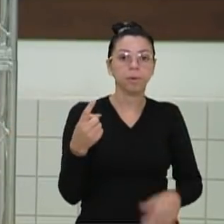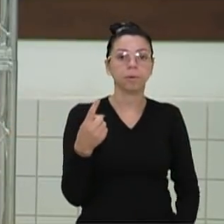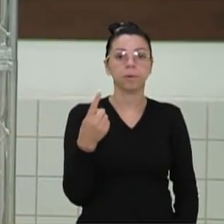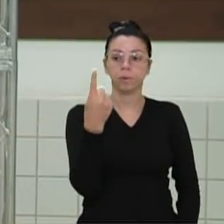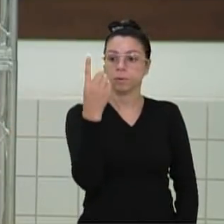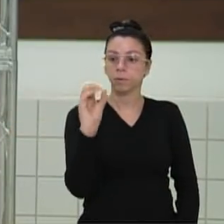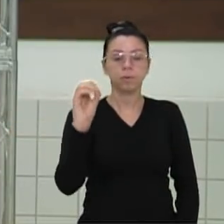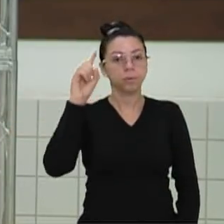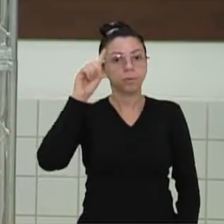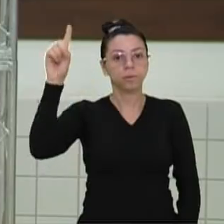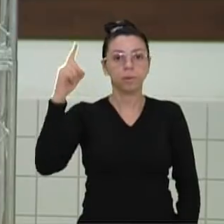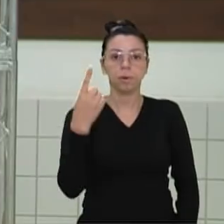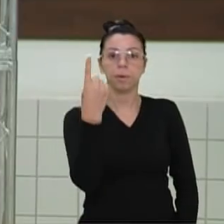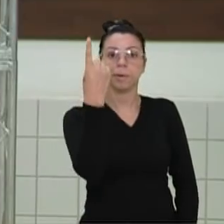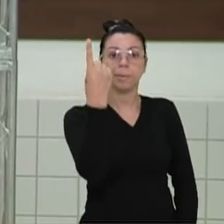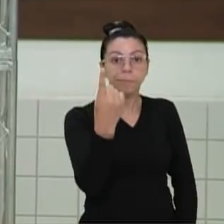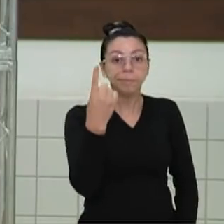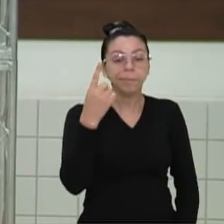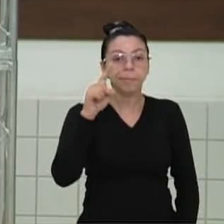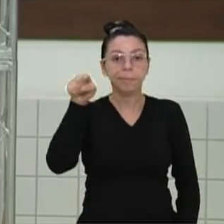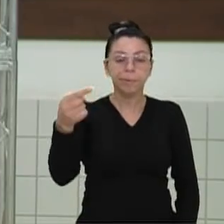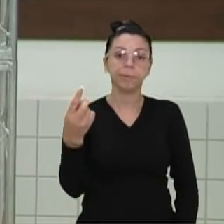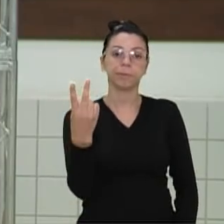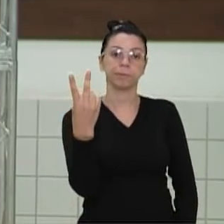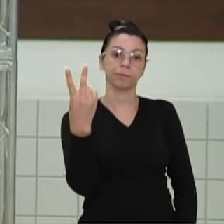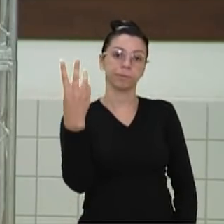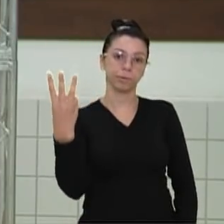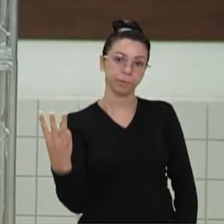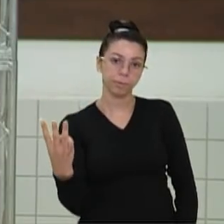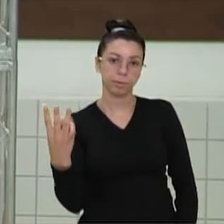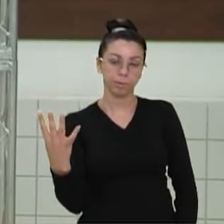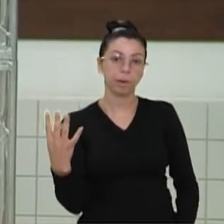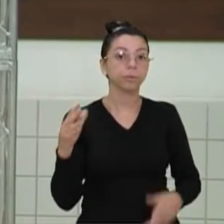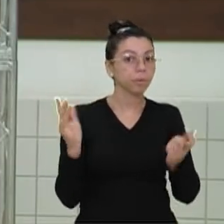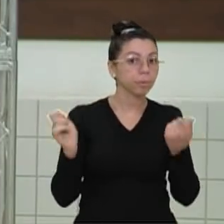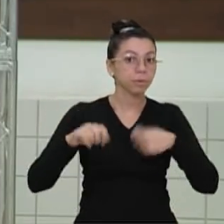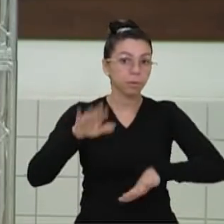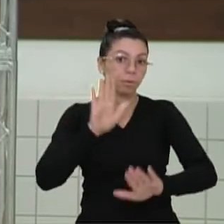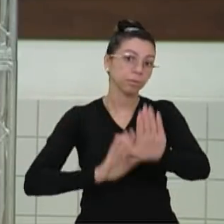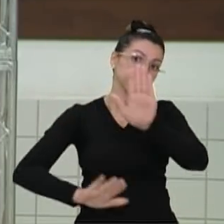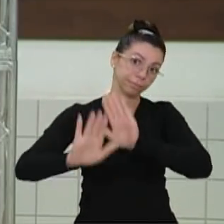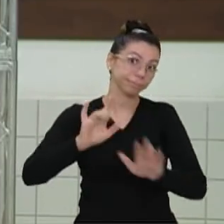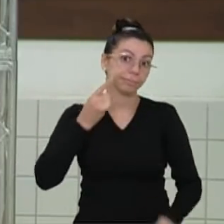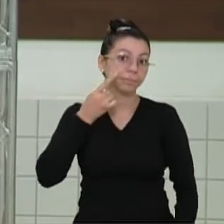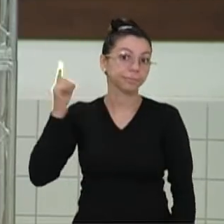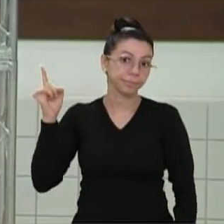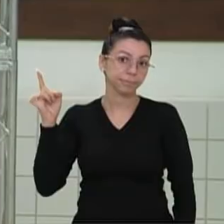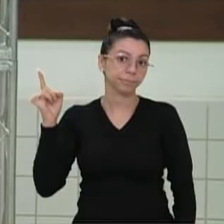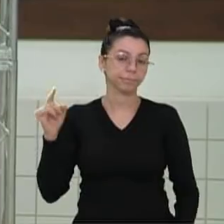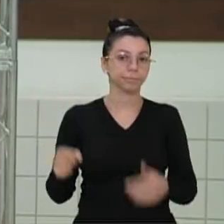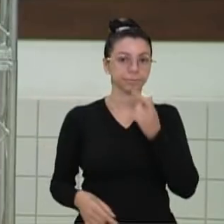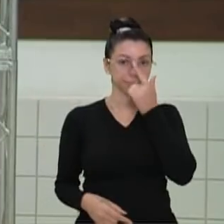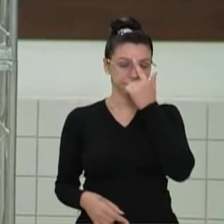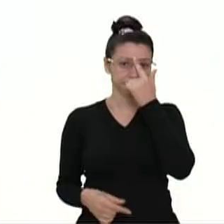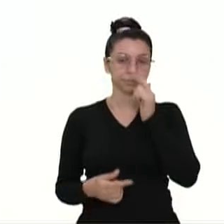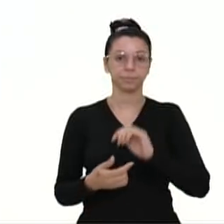já são 1.024, se você pensar em 2 elevado a 10, por exemplo. Então a gente tem que cuidar muito disso.